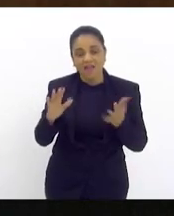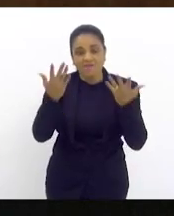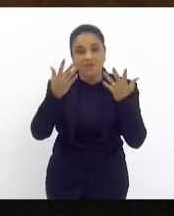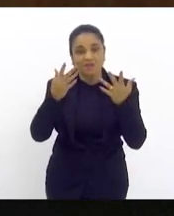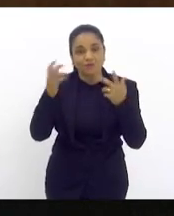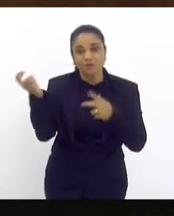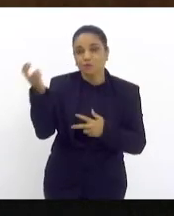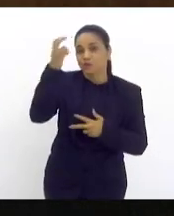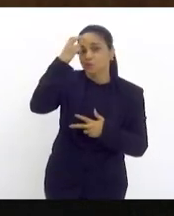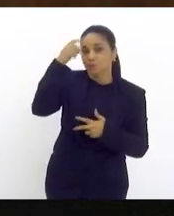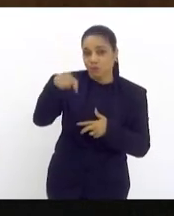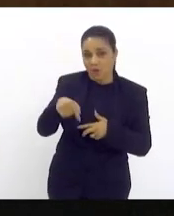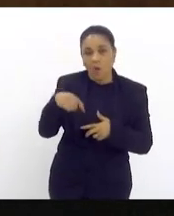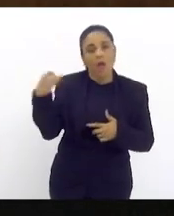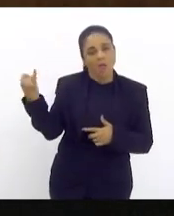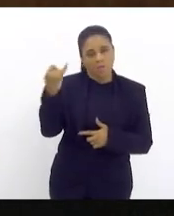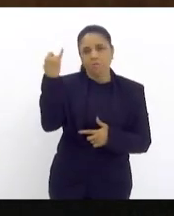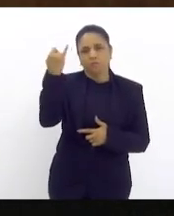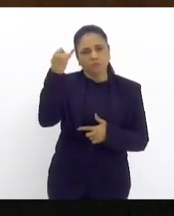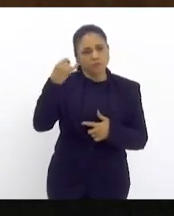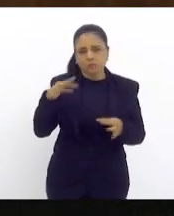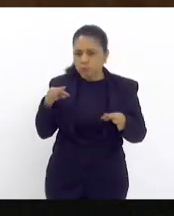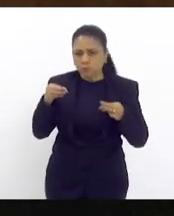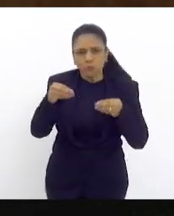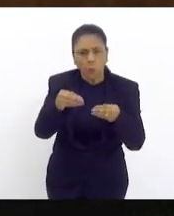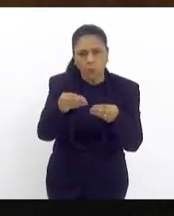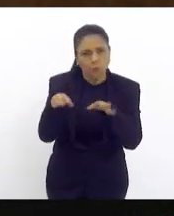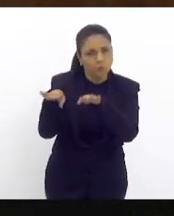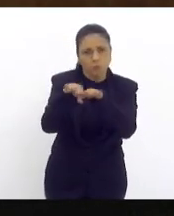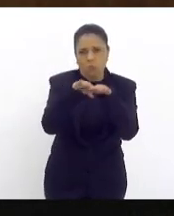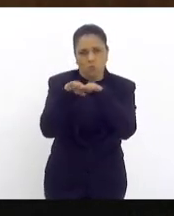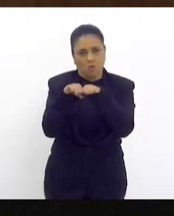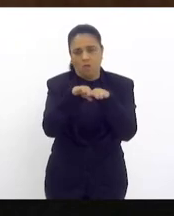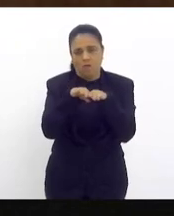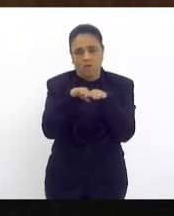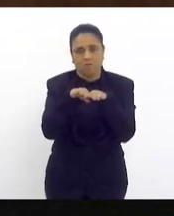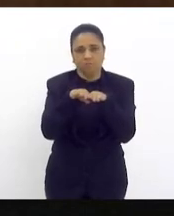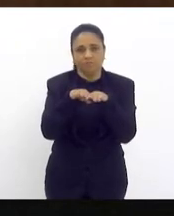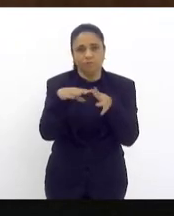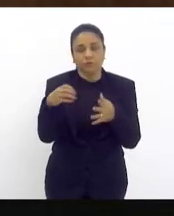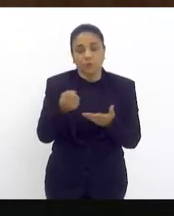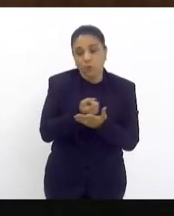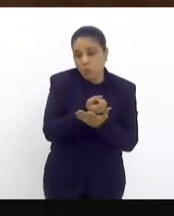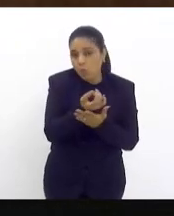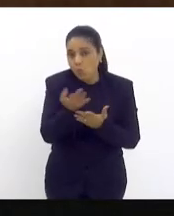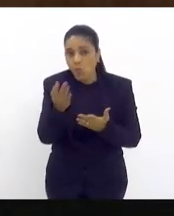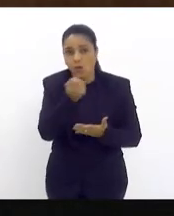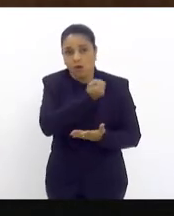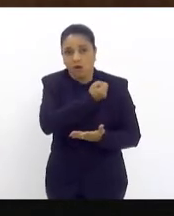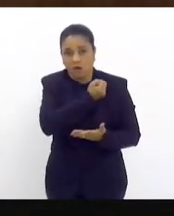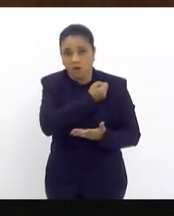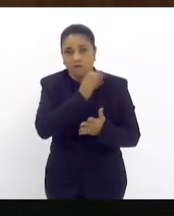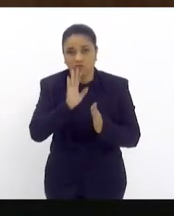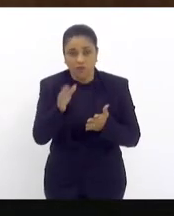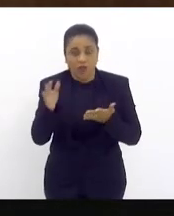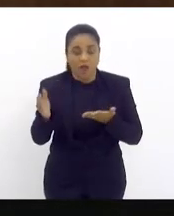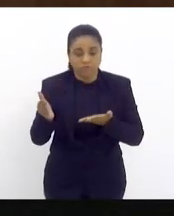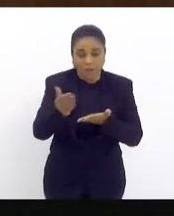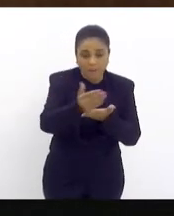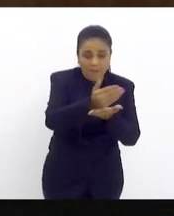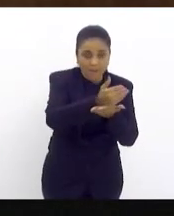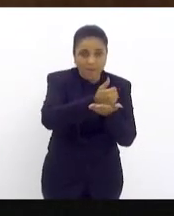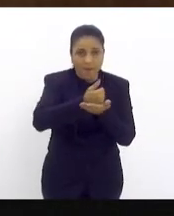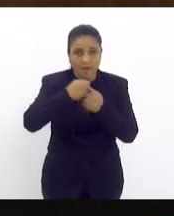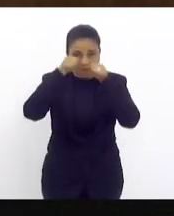afinal cultura é para todas as pessoas e o número relevante de Pessoas diagnosticadas com Transtorno